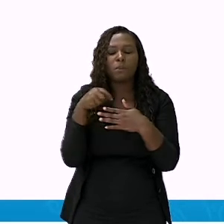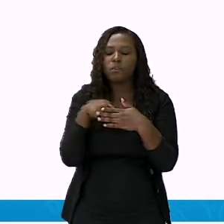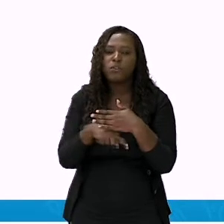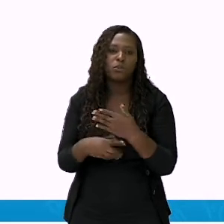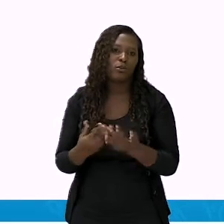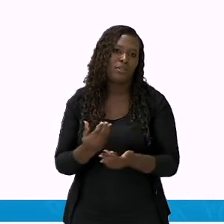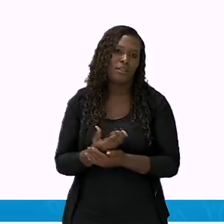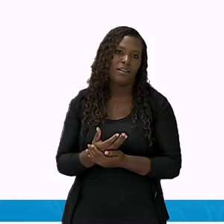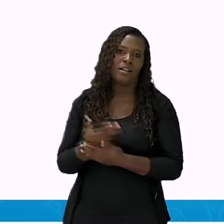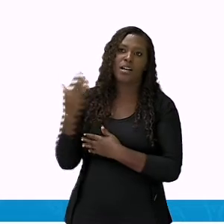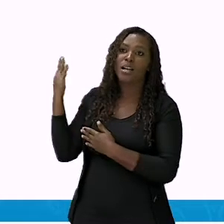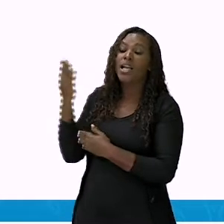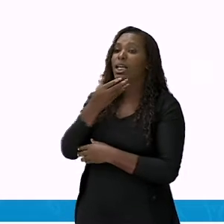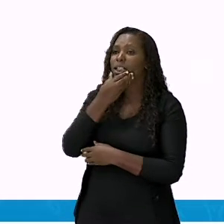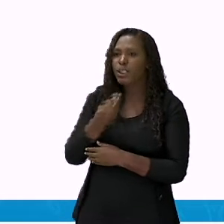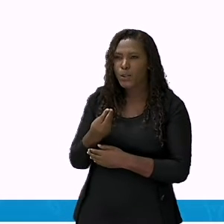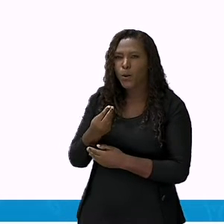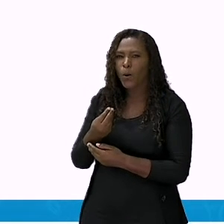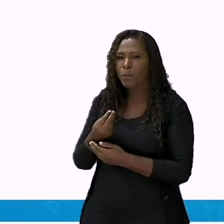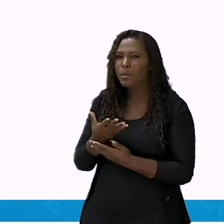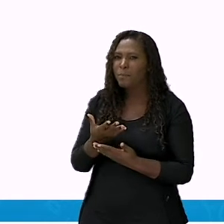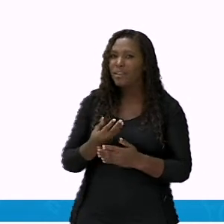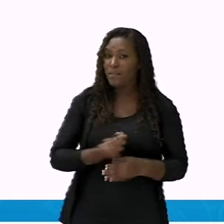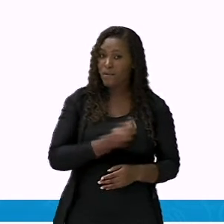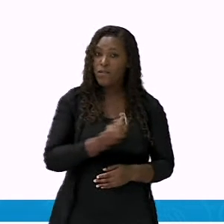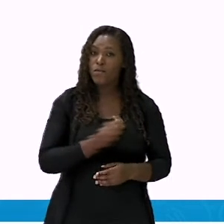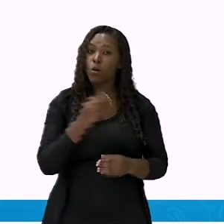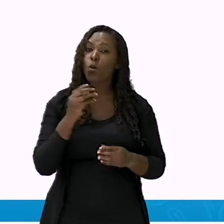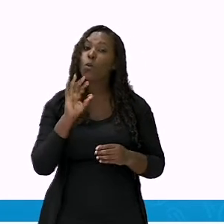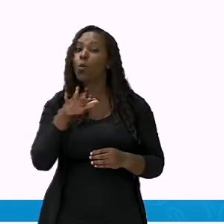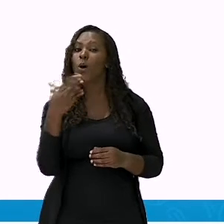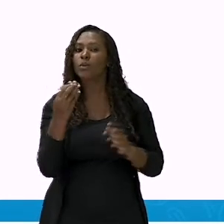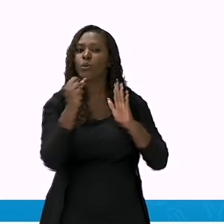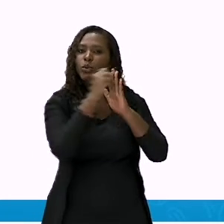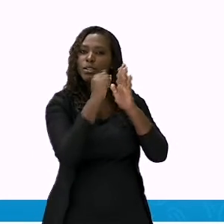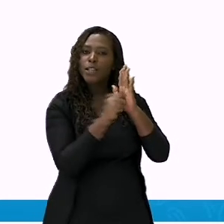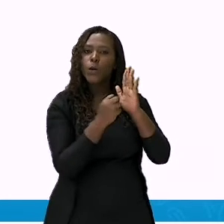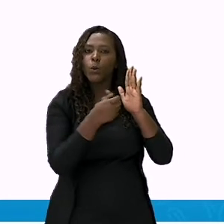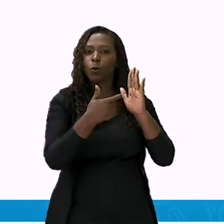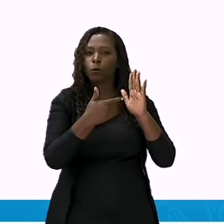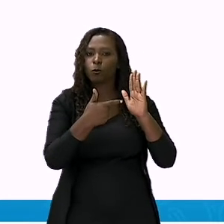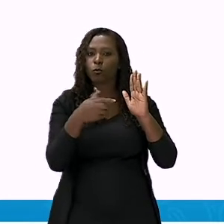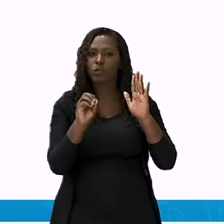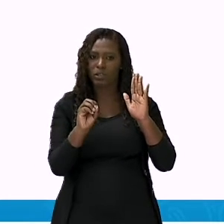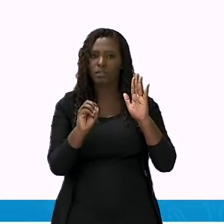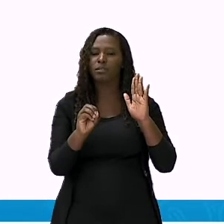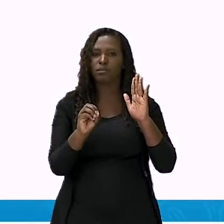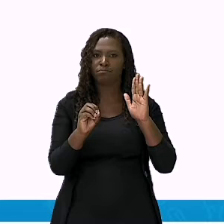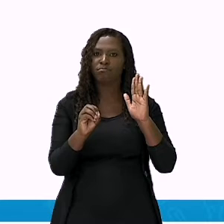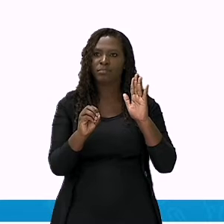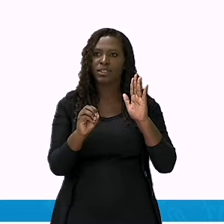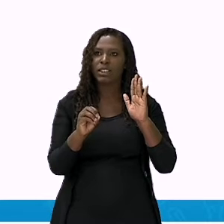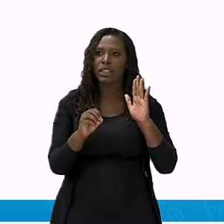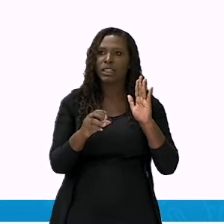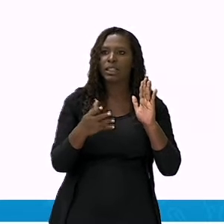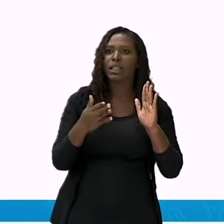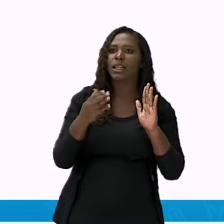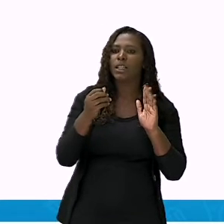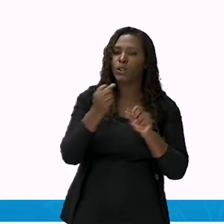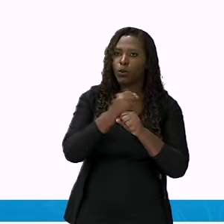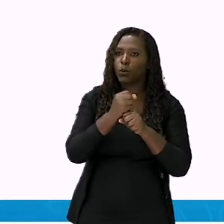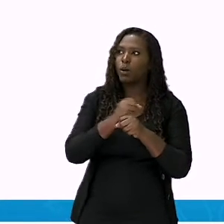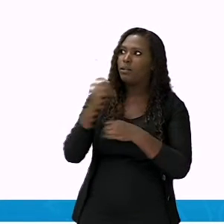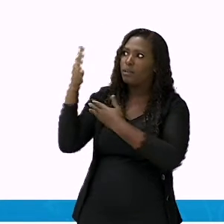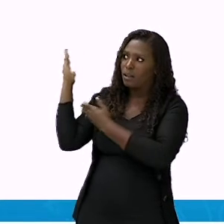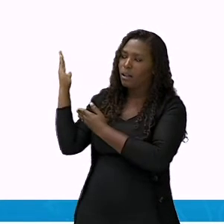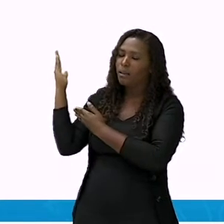do século XX. Considerado pioneiro no movimento abstracionista, o pintor trouxe inovação para o universo